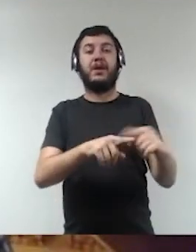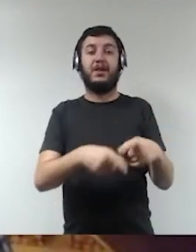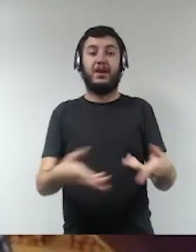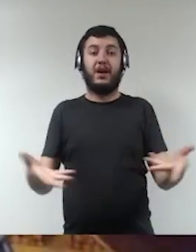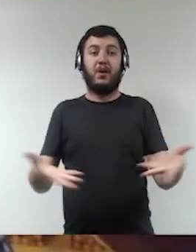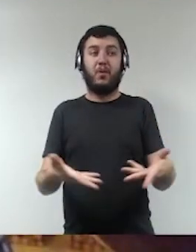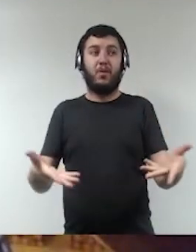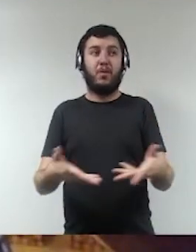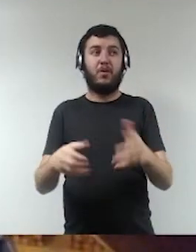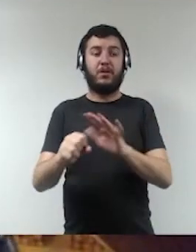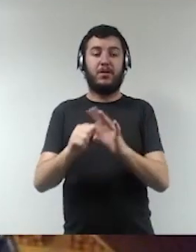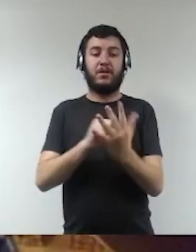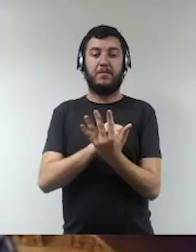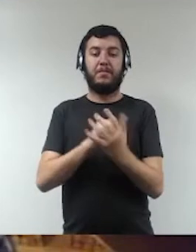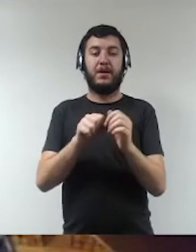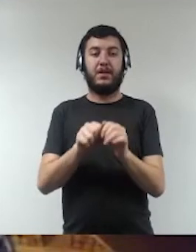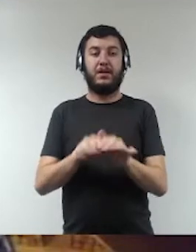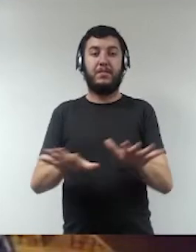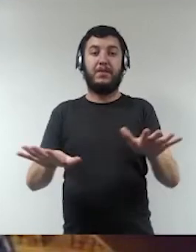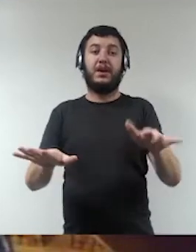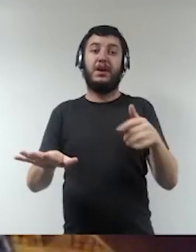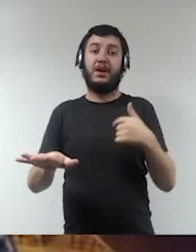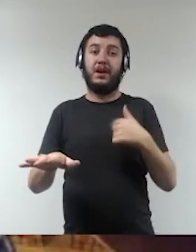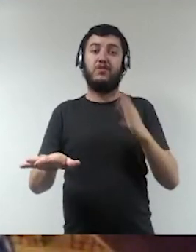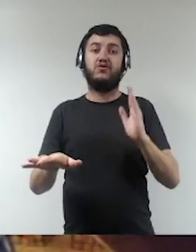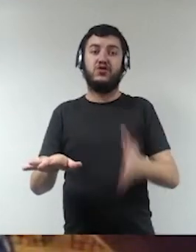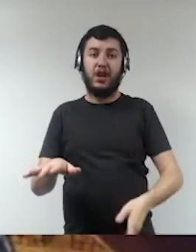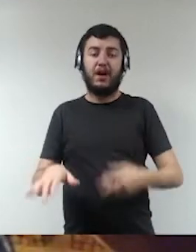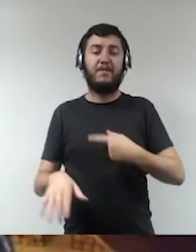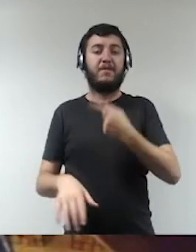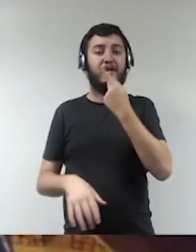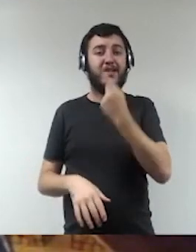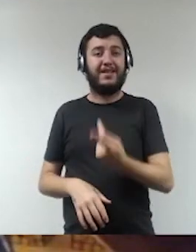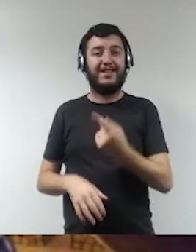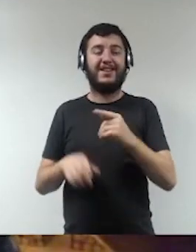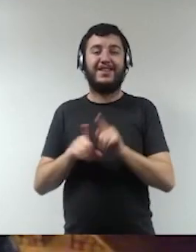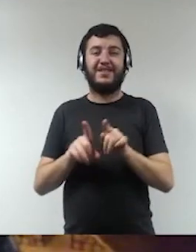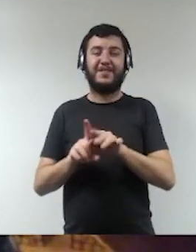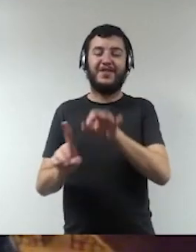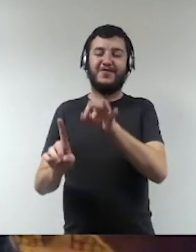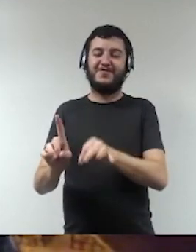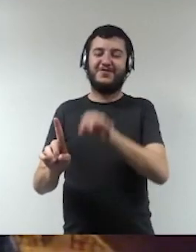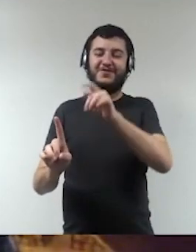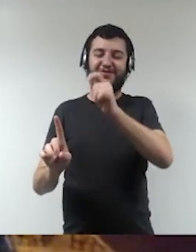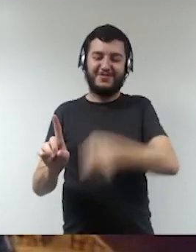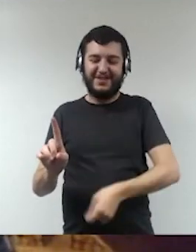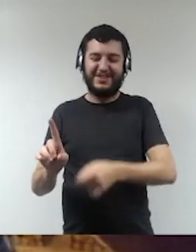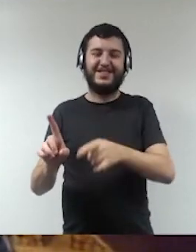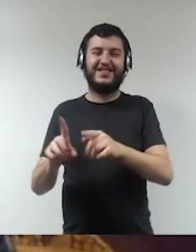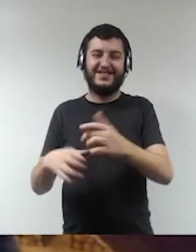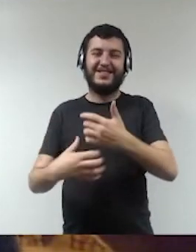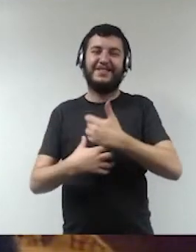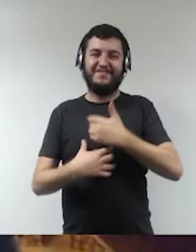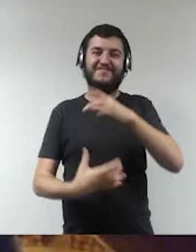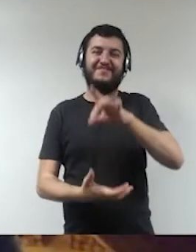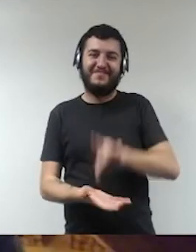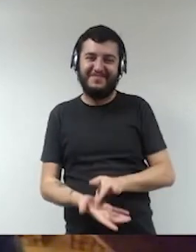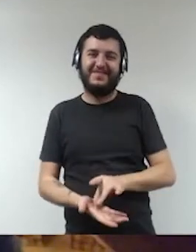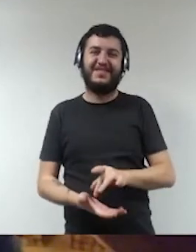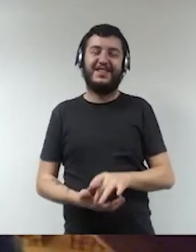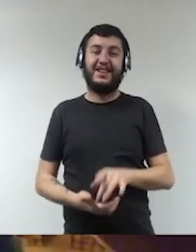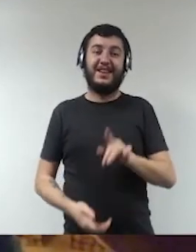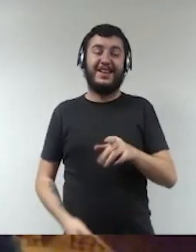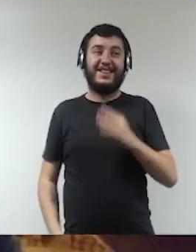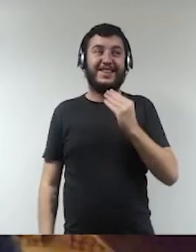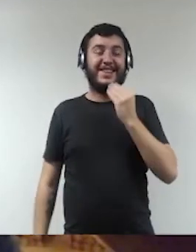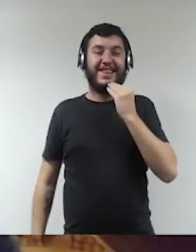de pandemia, eu tenho dito, e é verdade, os juízes acabam sentindo isso, né? É